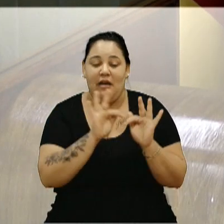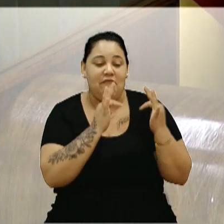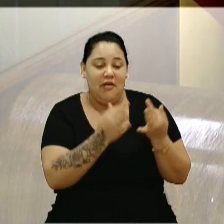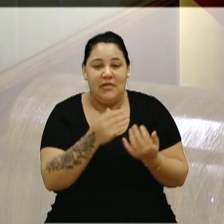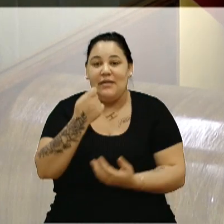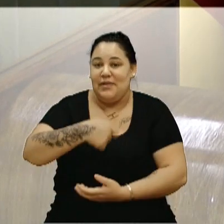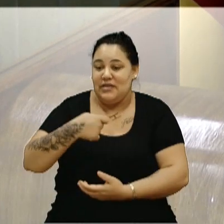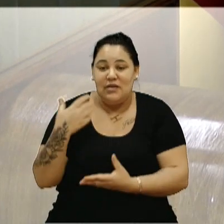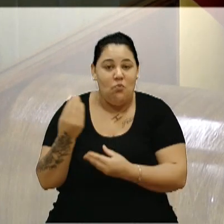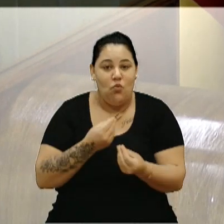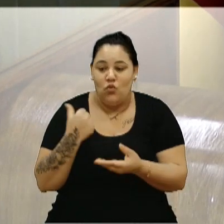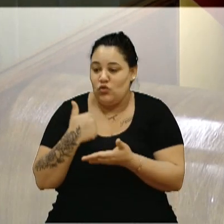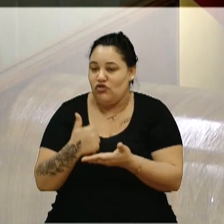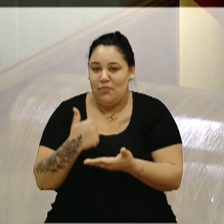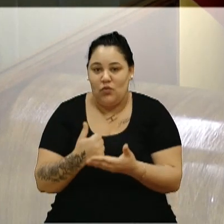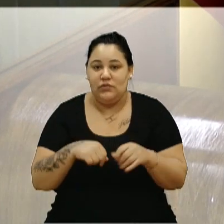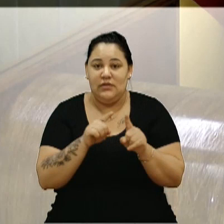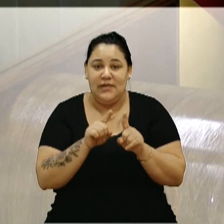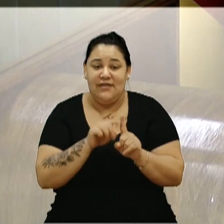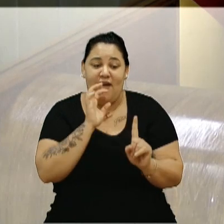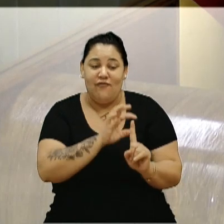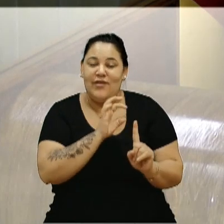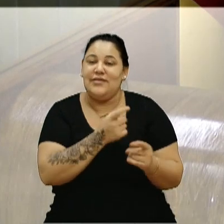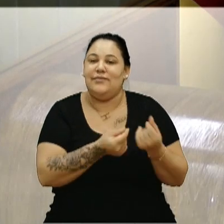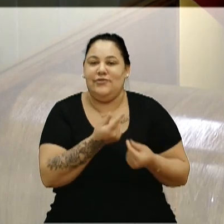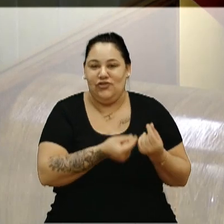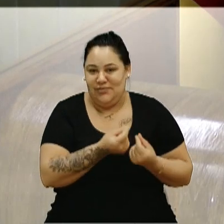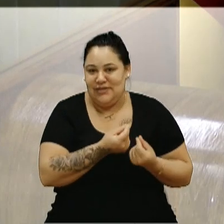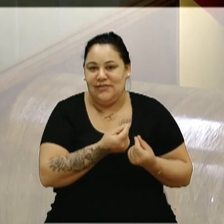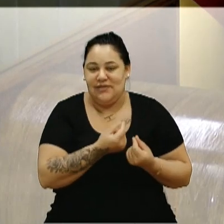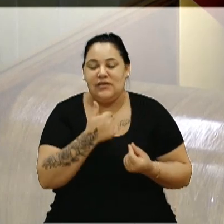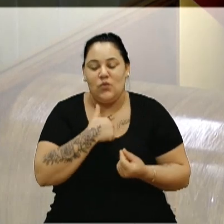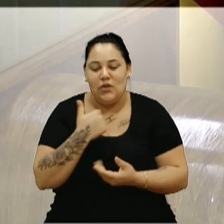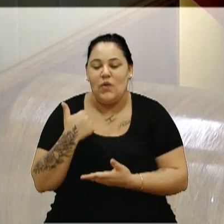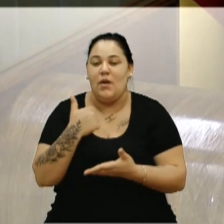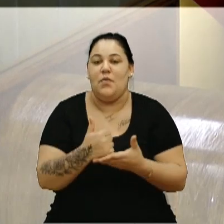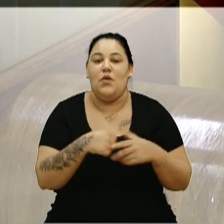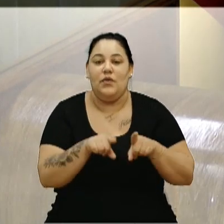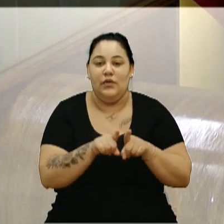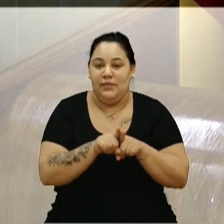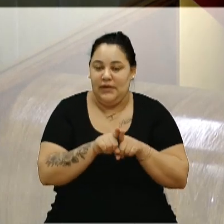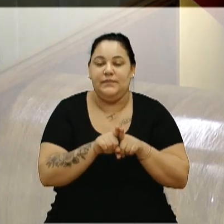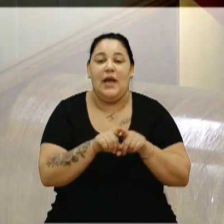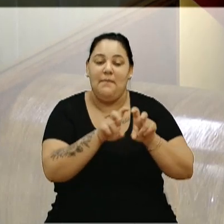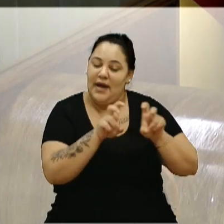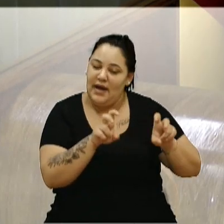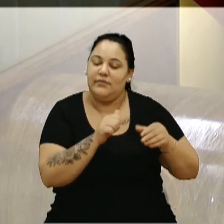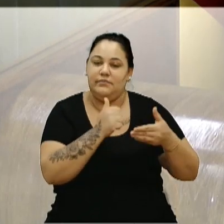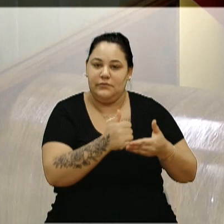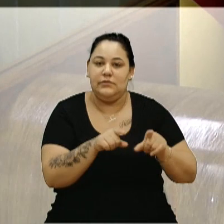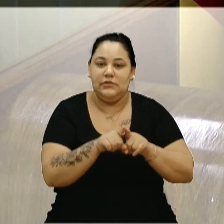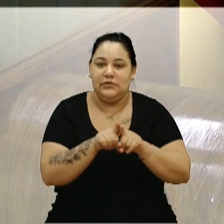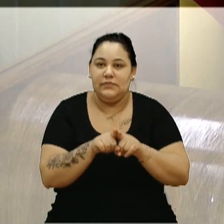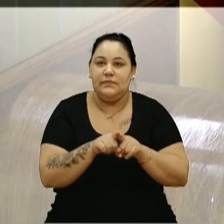precisando de apoio e isso vai afetar as nossas finanças. Então, contem comigo, contem com a nossa bancada, enfim, e posso estender